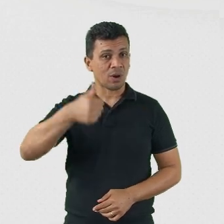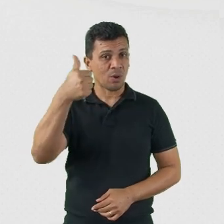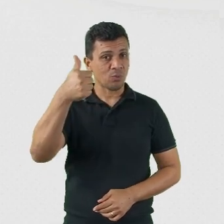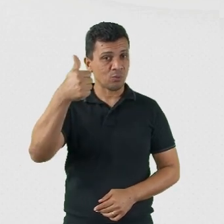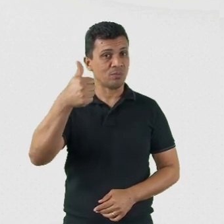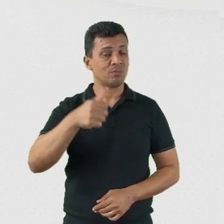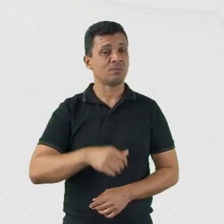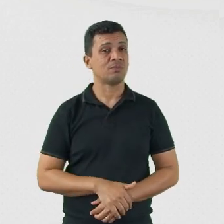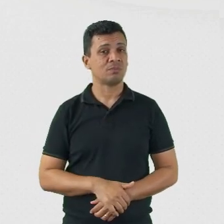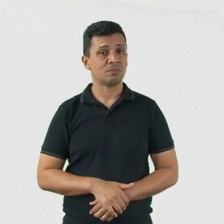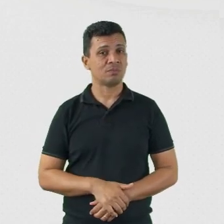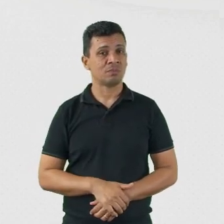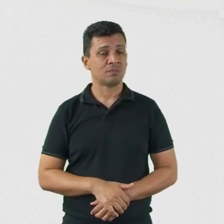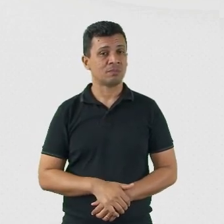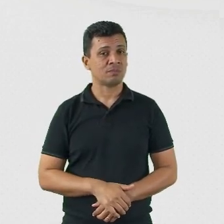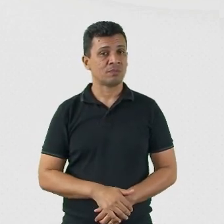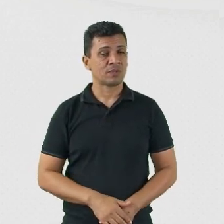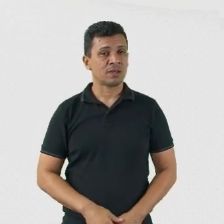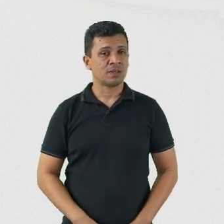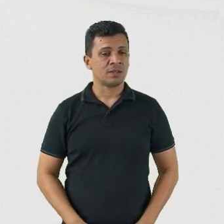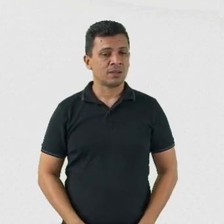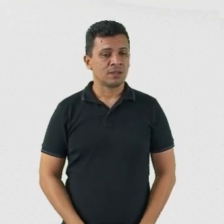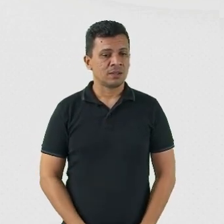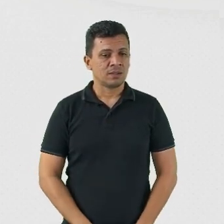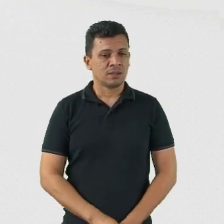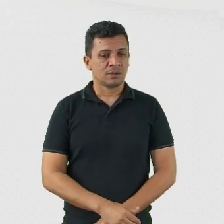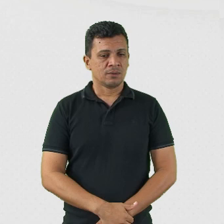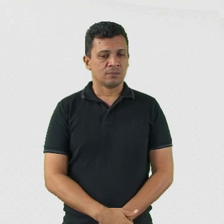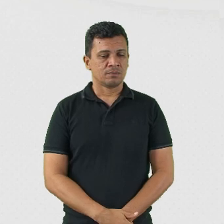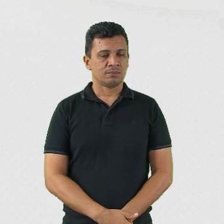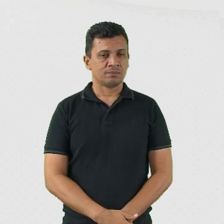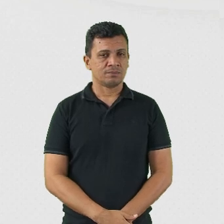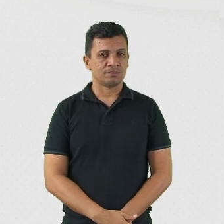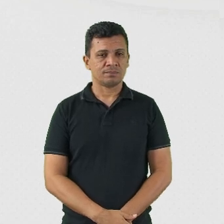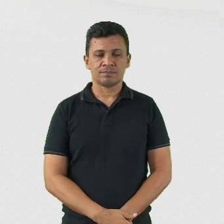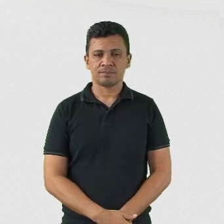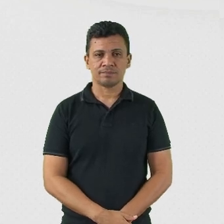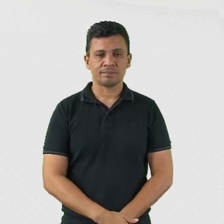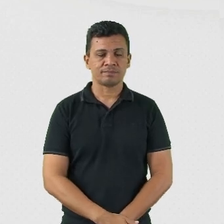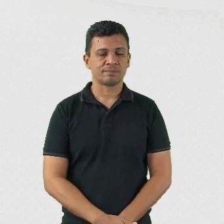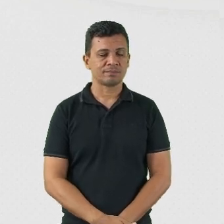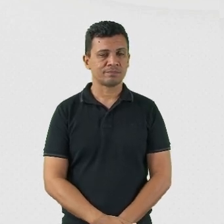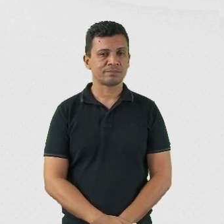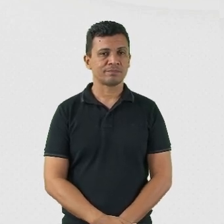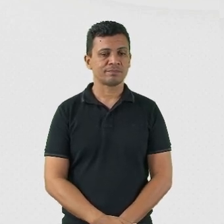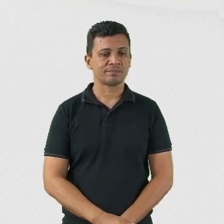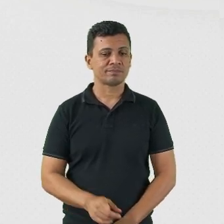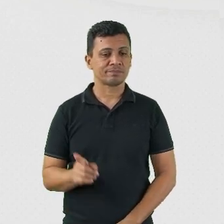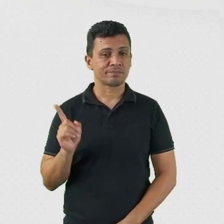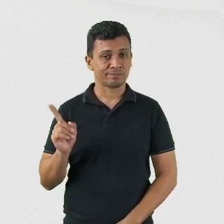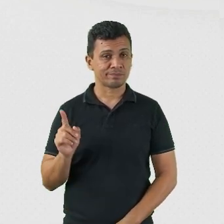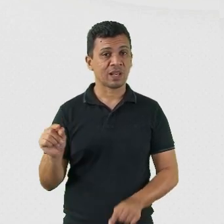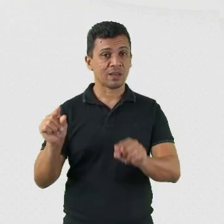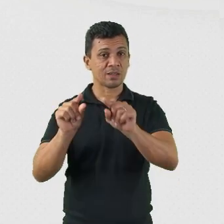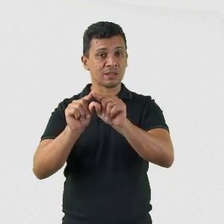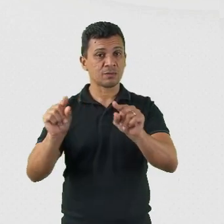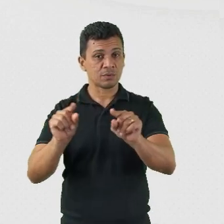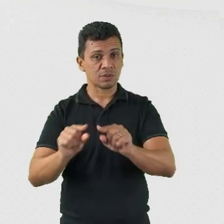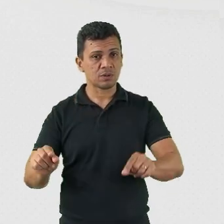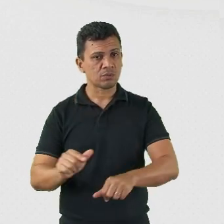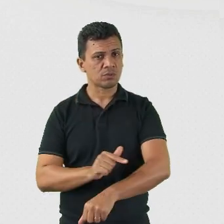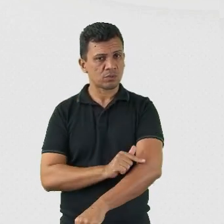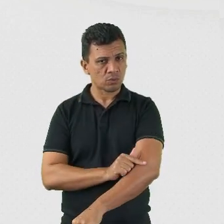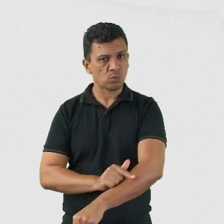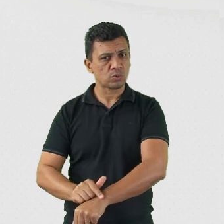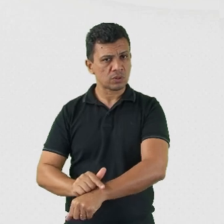como nossa língua materna, tá bom? Courtesy expressions, falei para vocês que nós vamos tratar disso, expressões de cortesia para